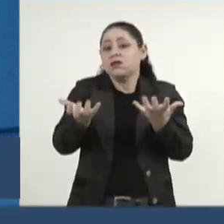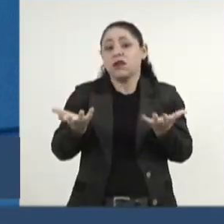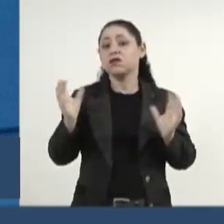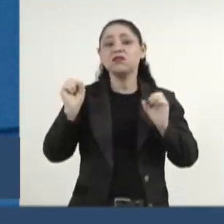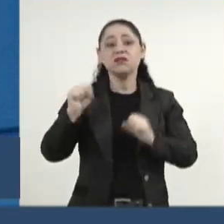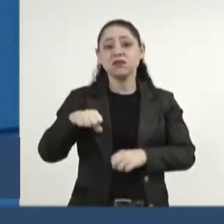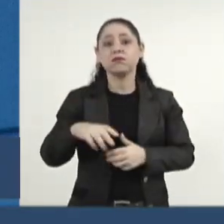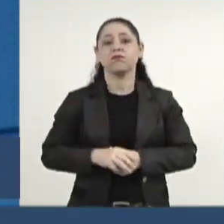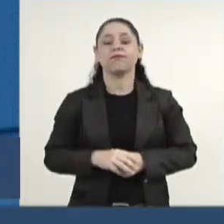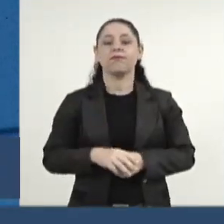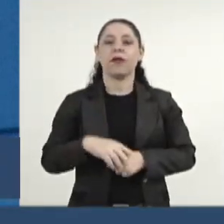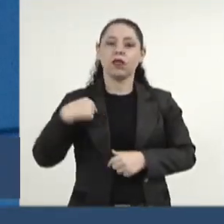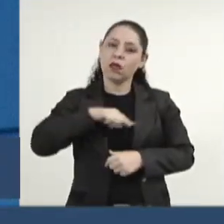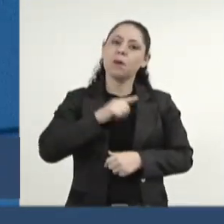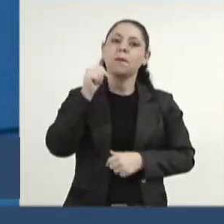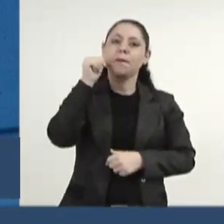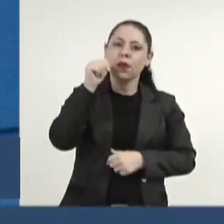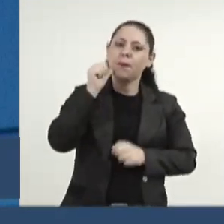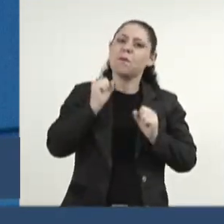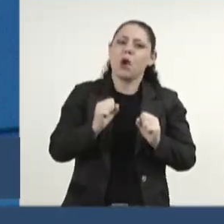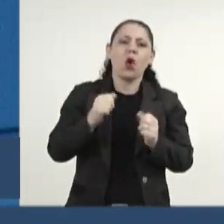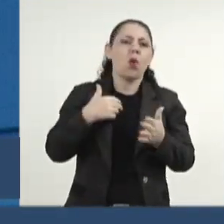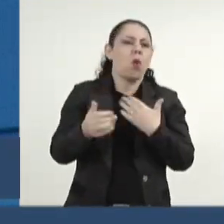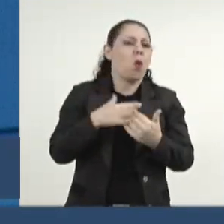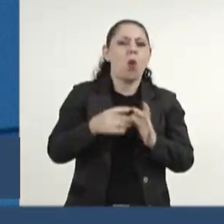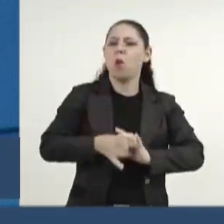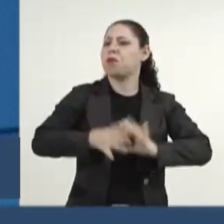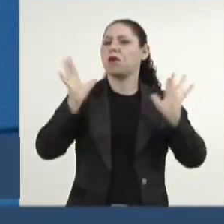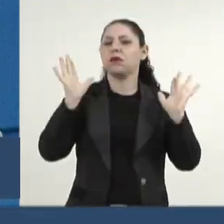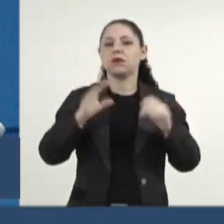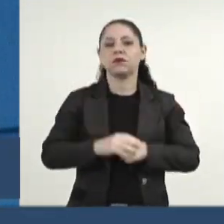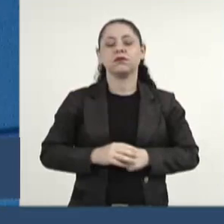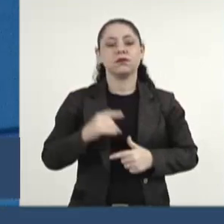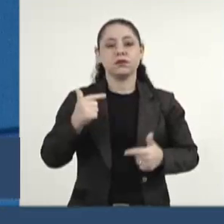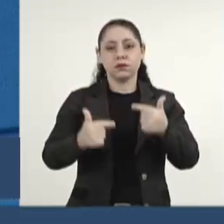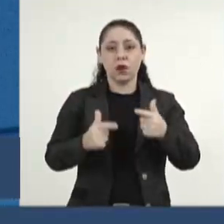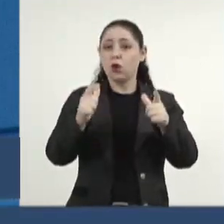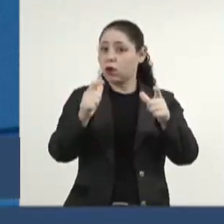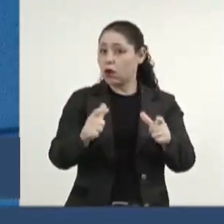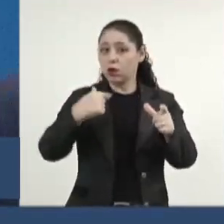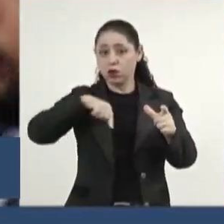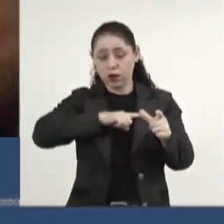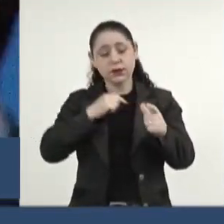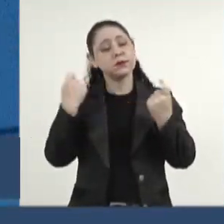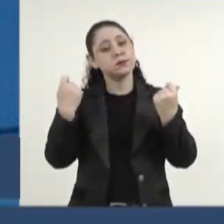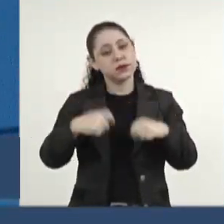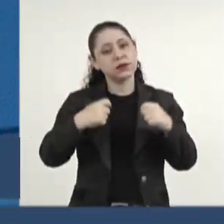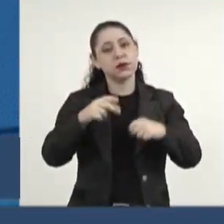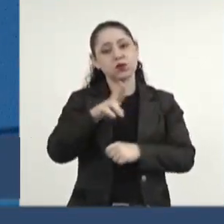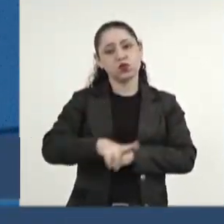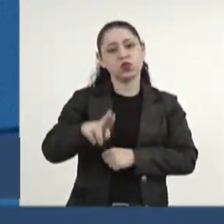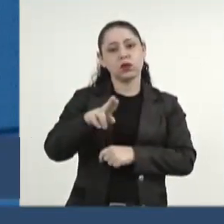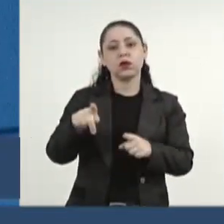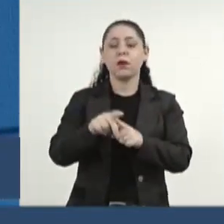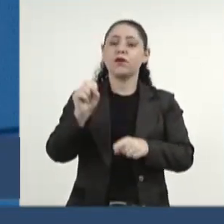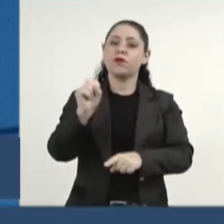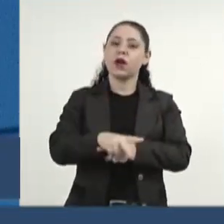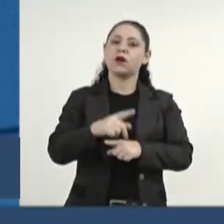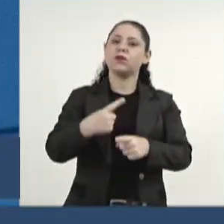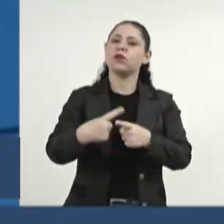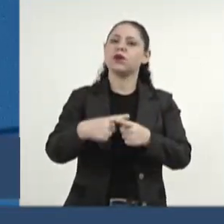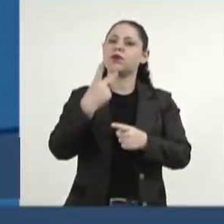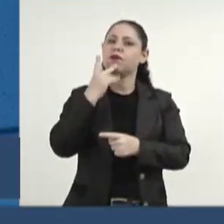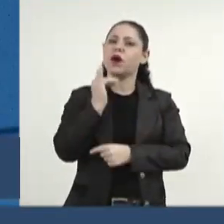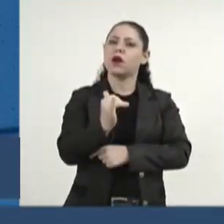sim. Nós, mulheres, podemos tudo. E a política é um desses espaços que nós precisamos ocupar. E por que que eu